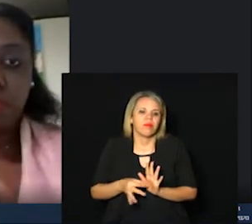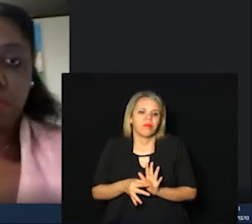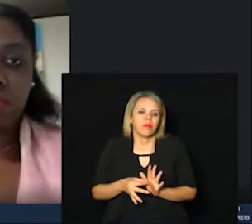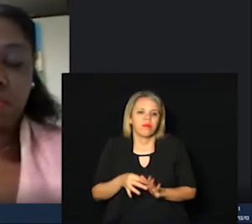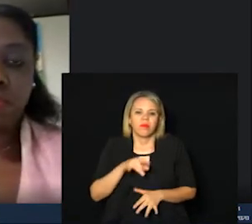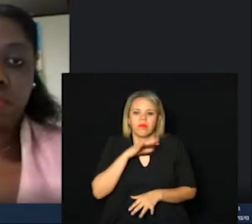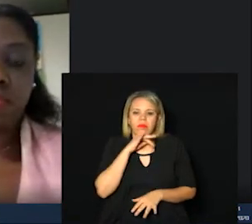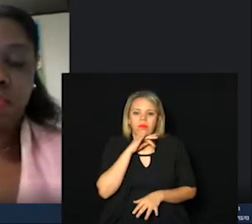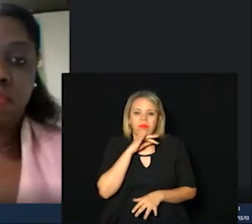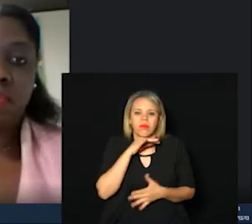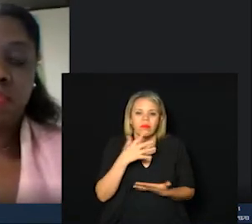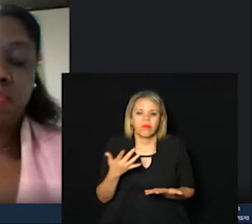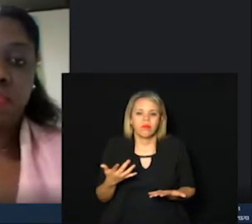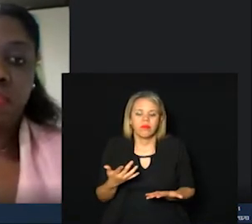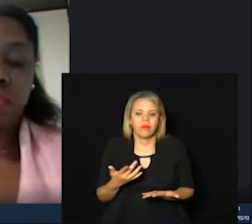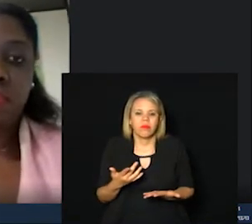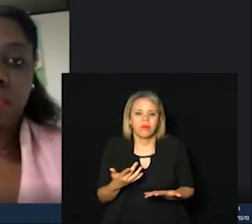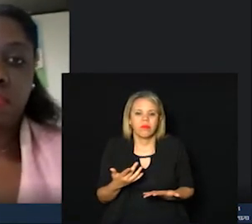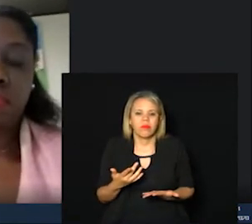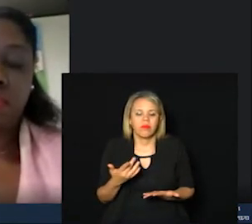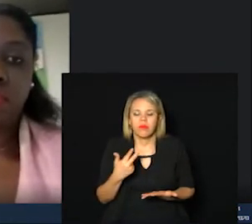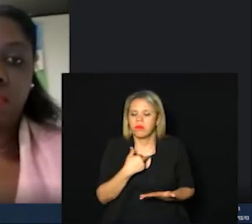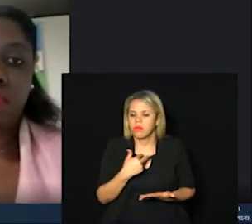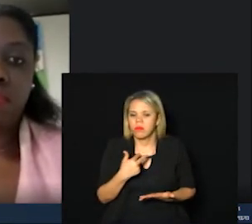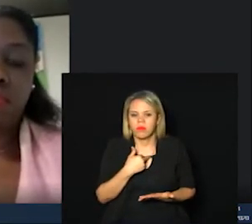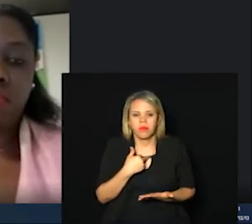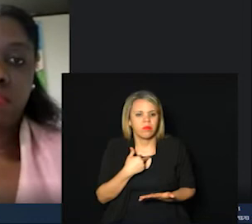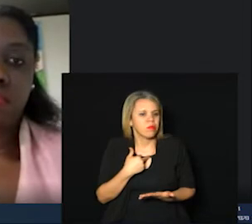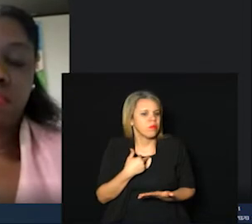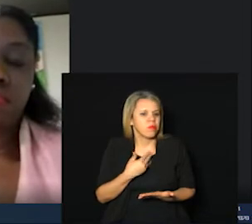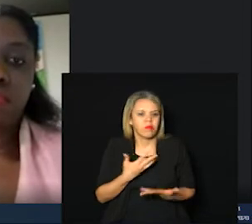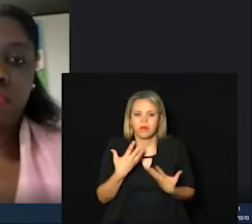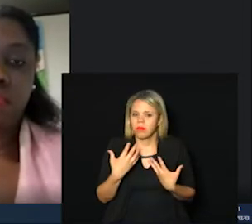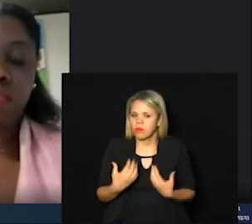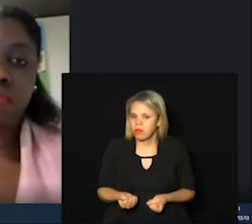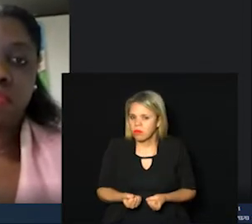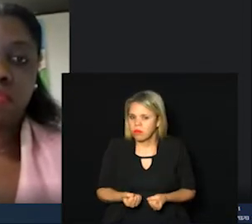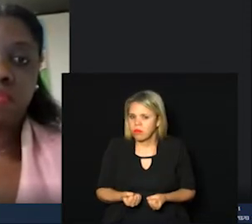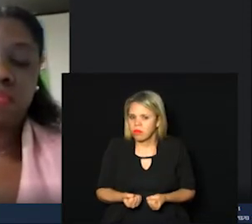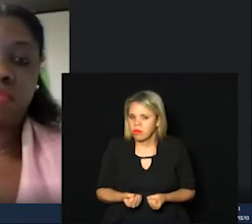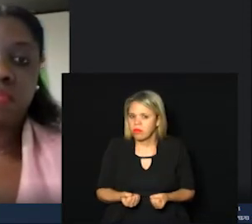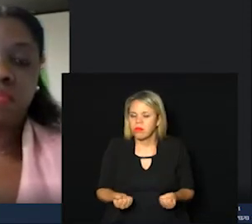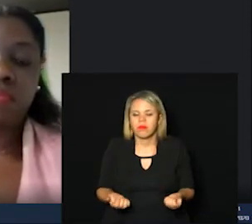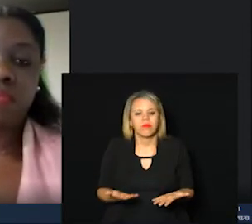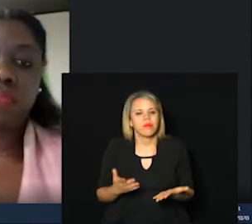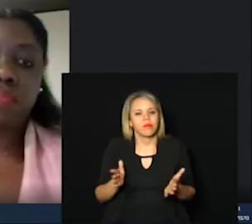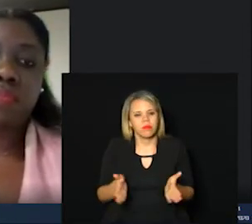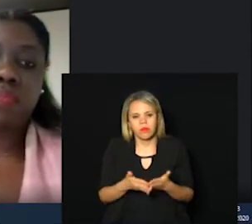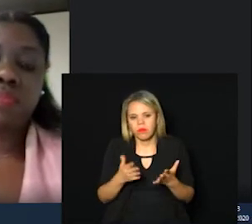escandalosa. Nós não podemos mais conviver com tamanha desigualdade no mundo.